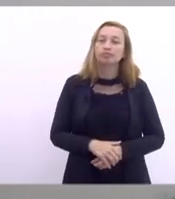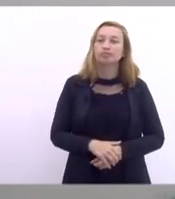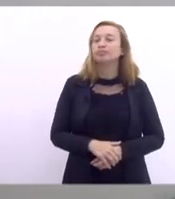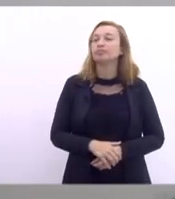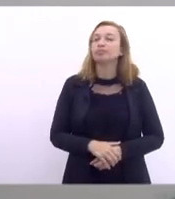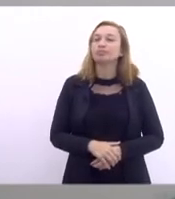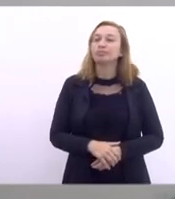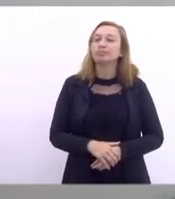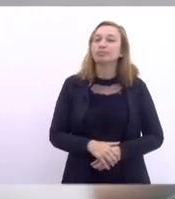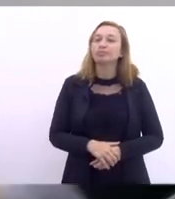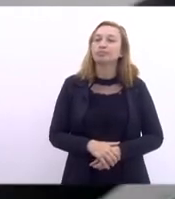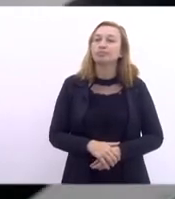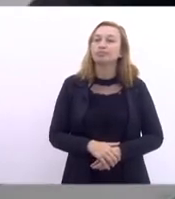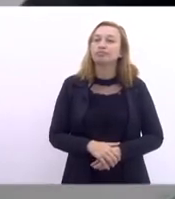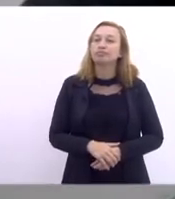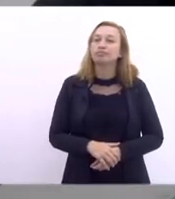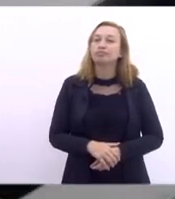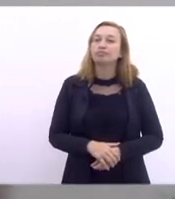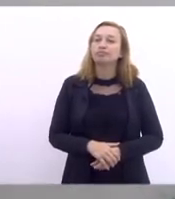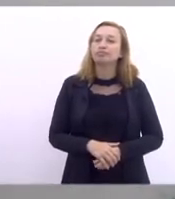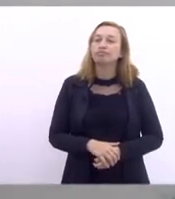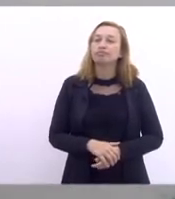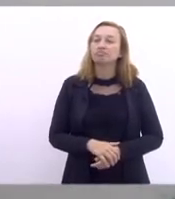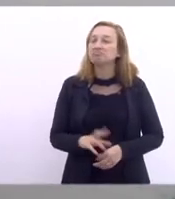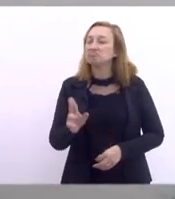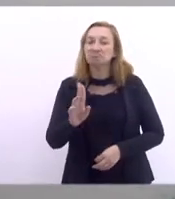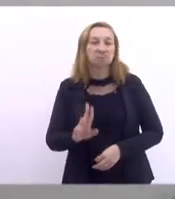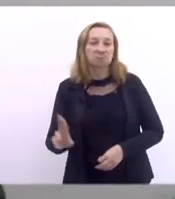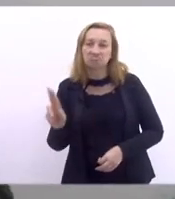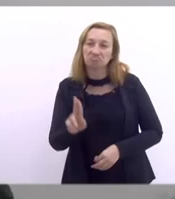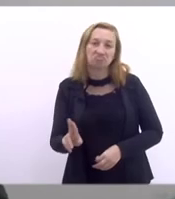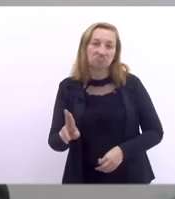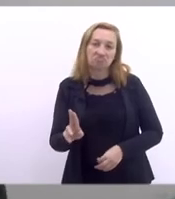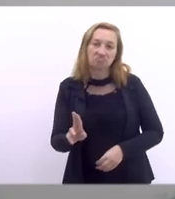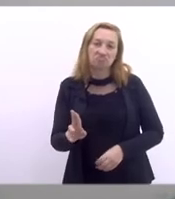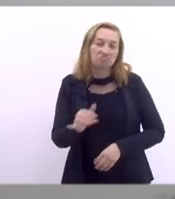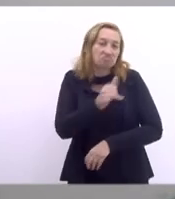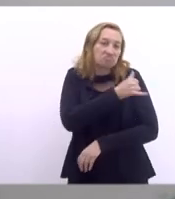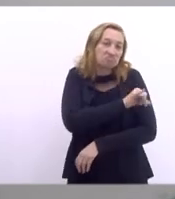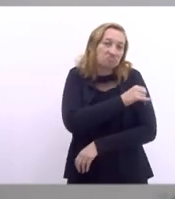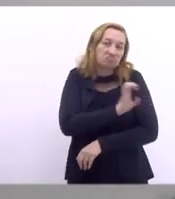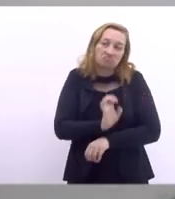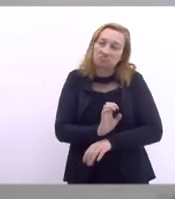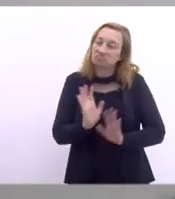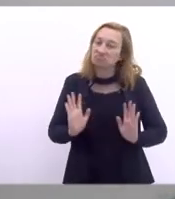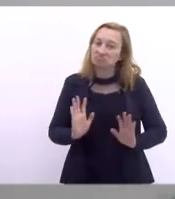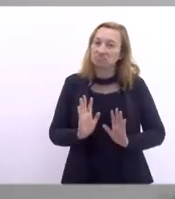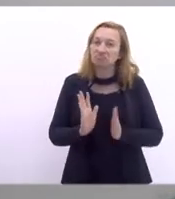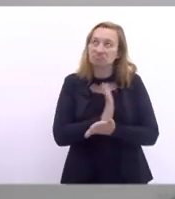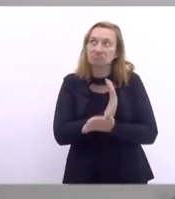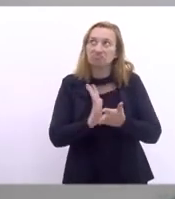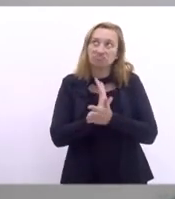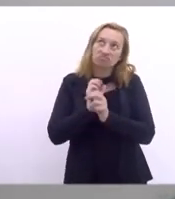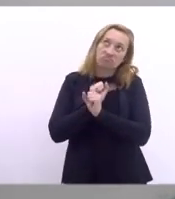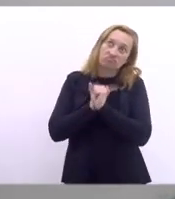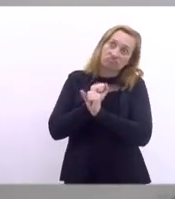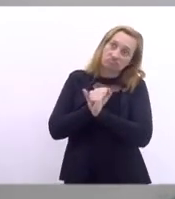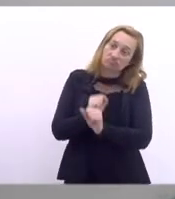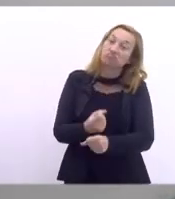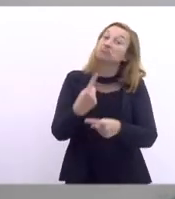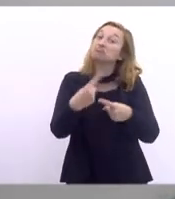cimento não se utiliza mais no estado do Rio de Janeiro algumas décadas